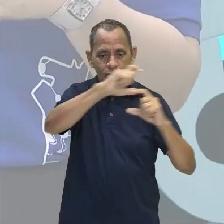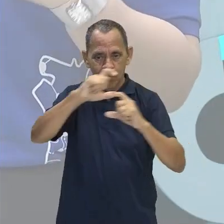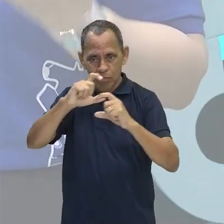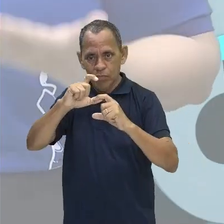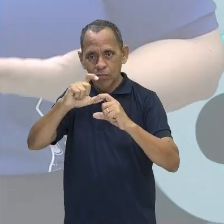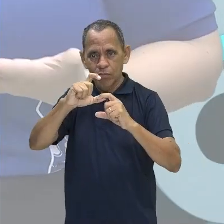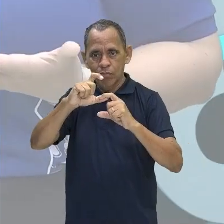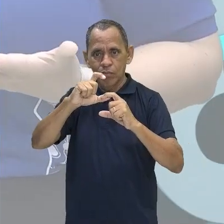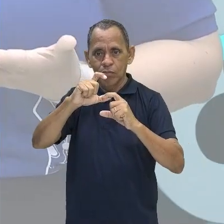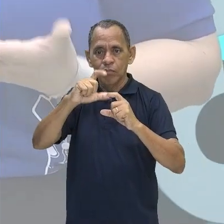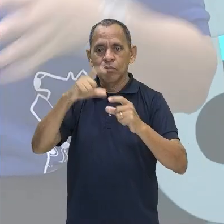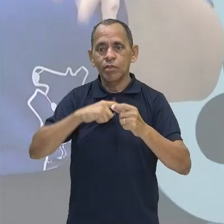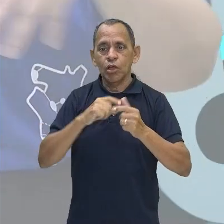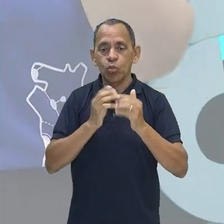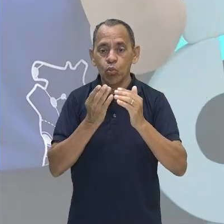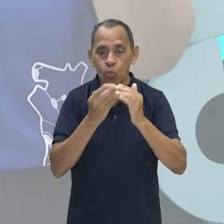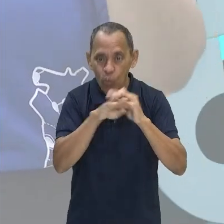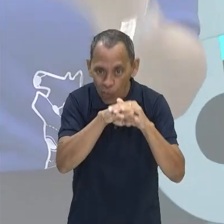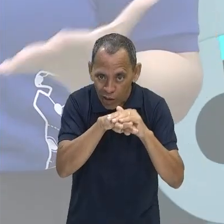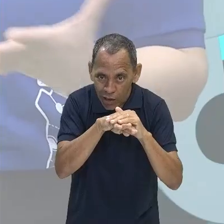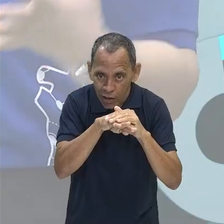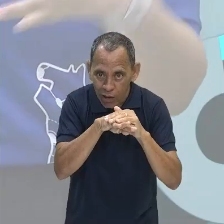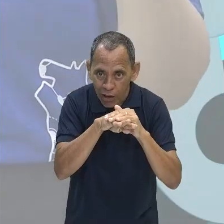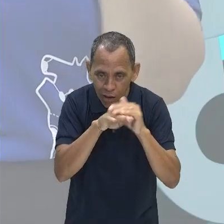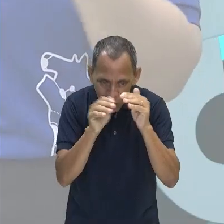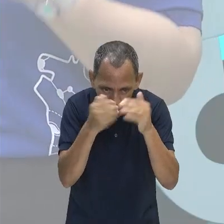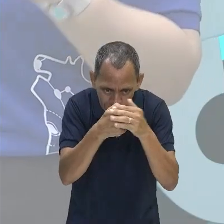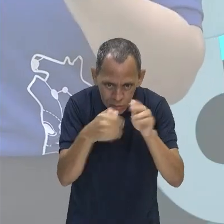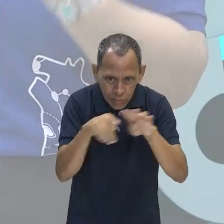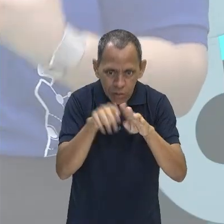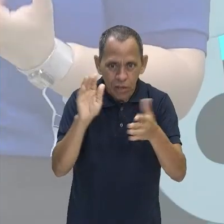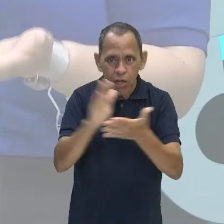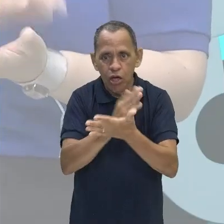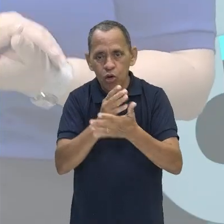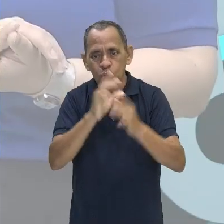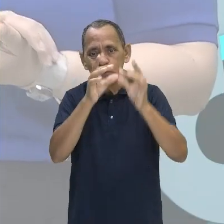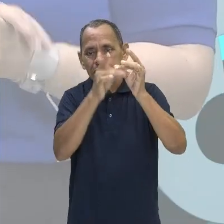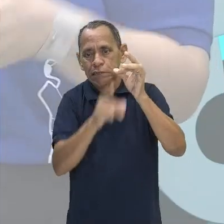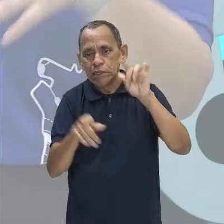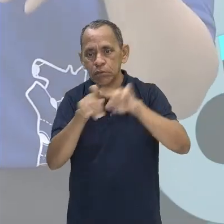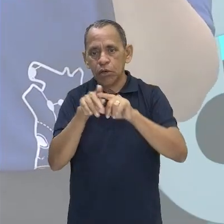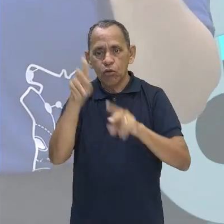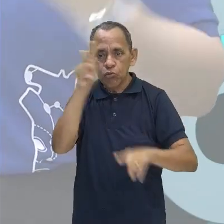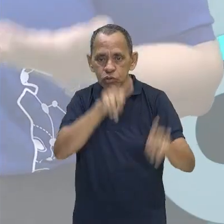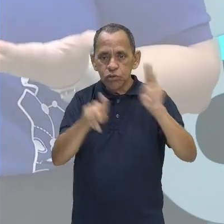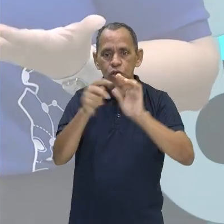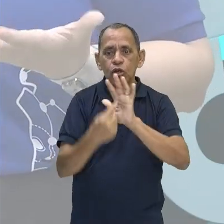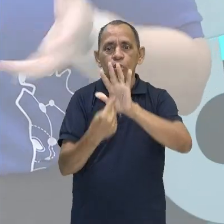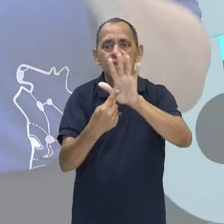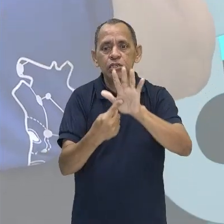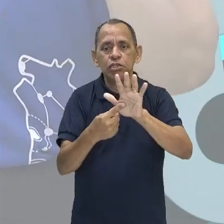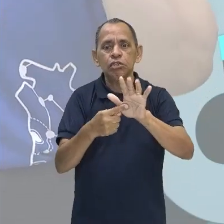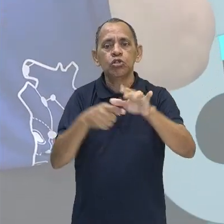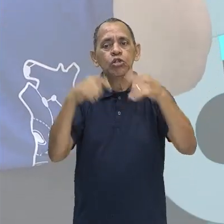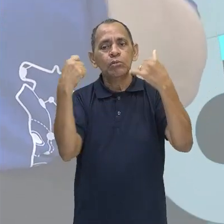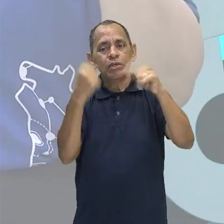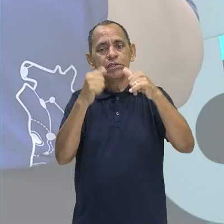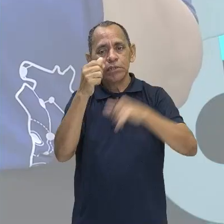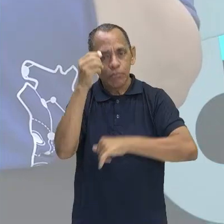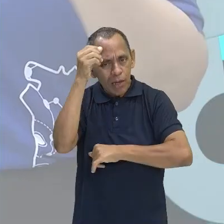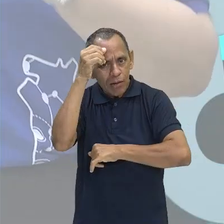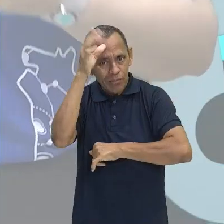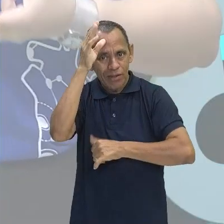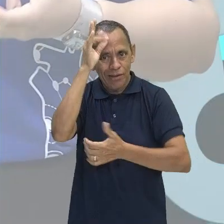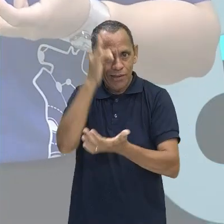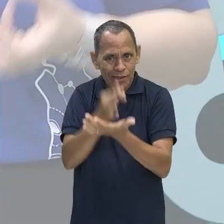omitir esses detalhes, porque o visual me apresenta aquilo que é necessário para compreender, para